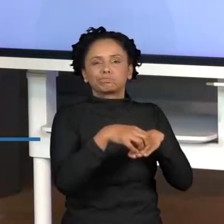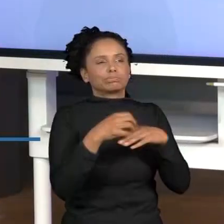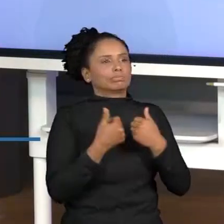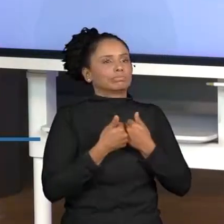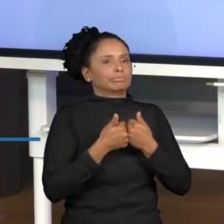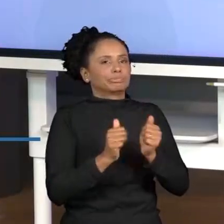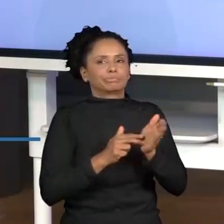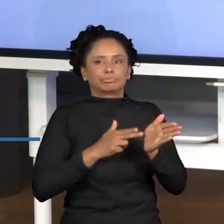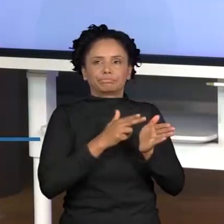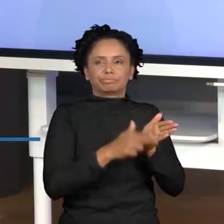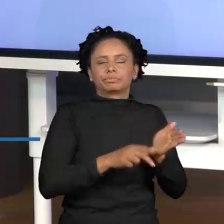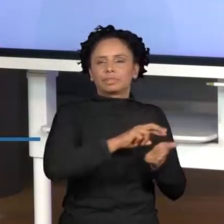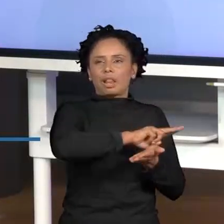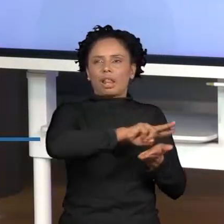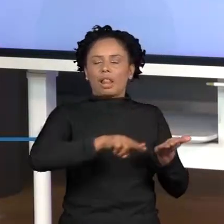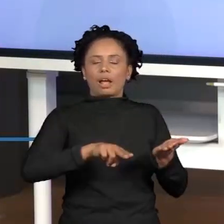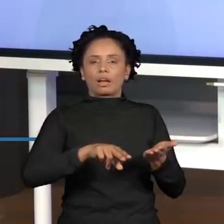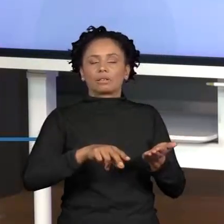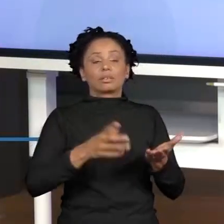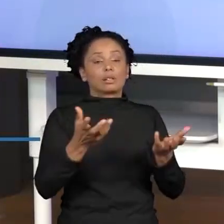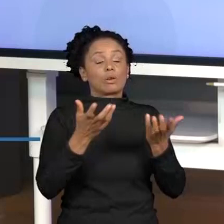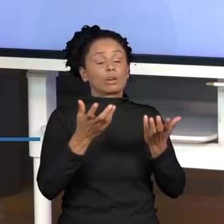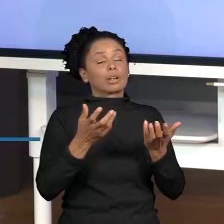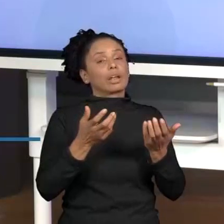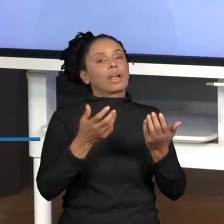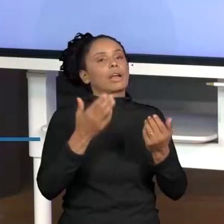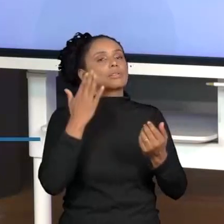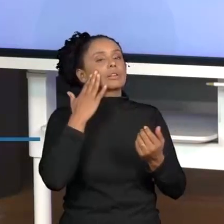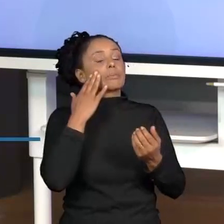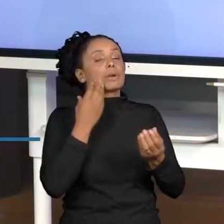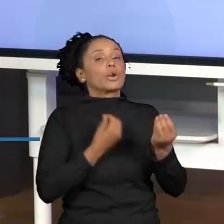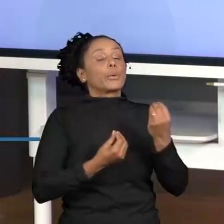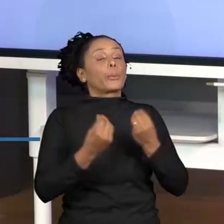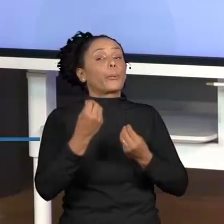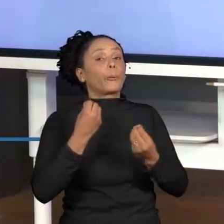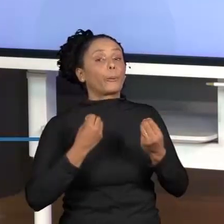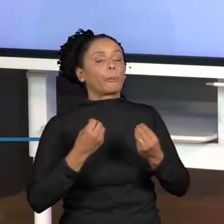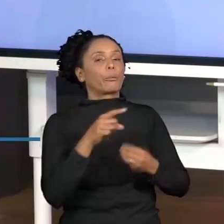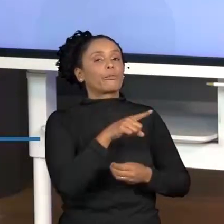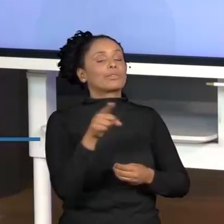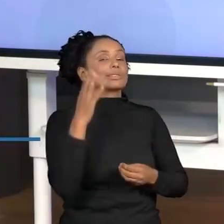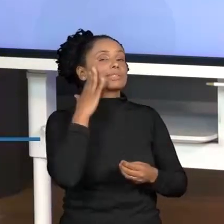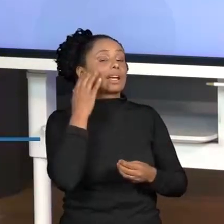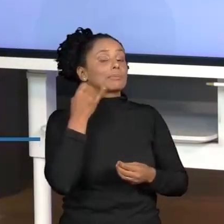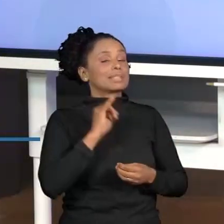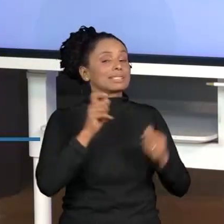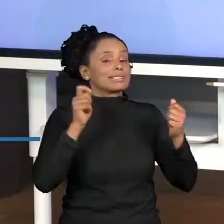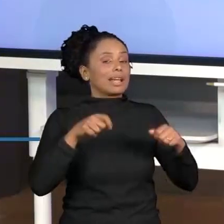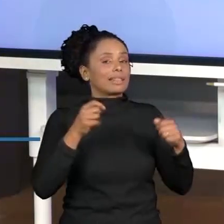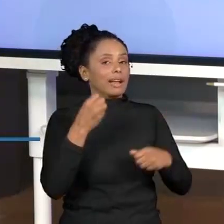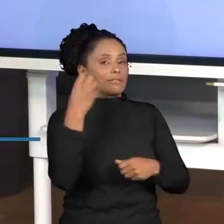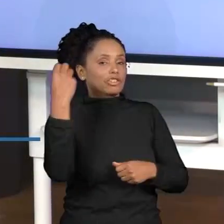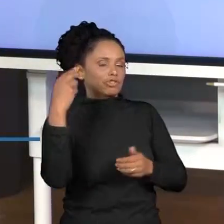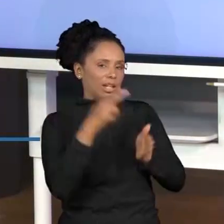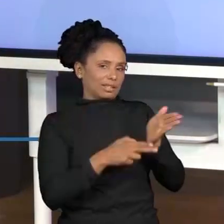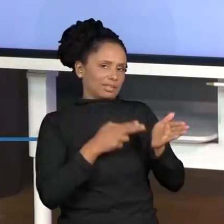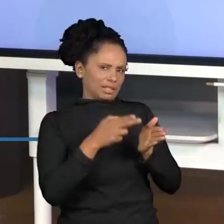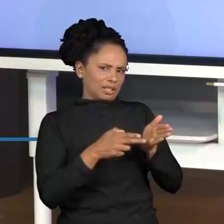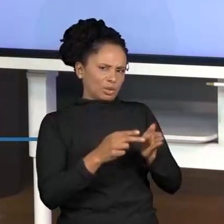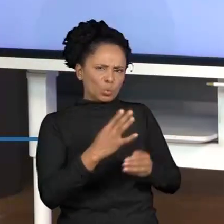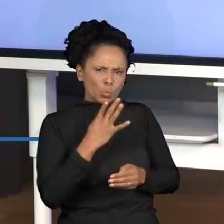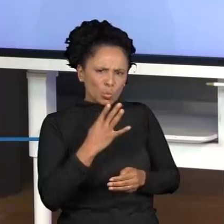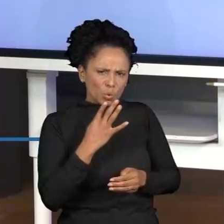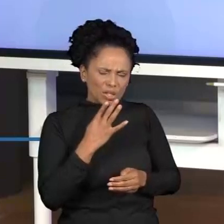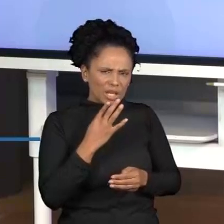meios ferroviários, eu estou falando aí a respeito dos trens. Quanto que os trens foram importantes